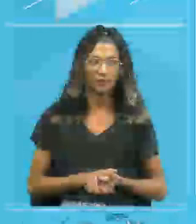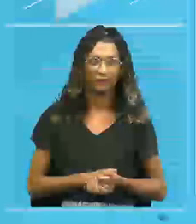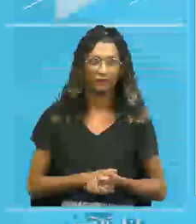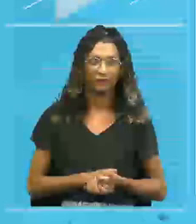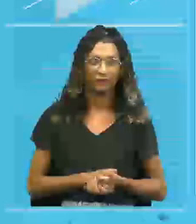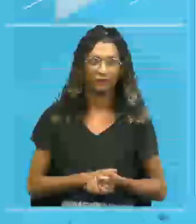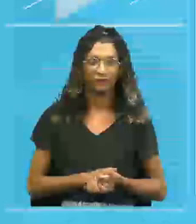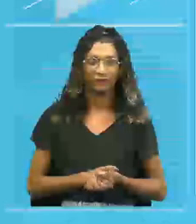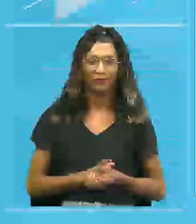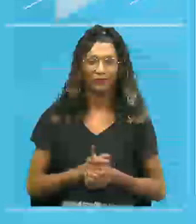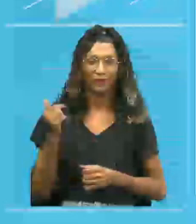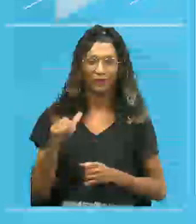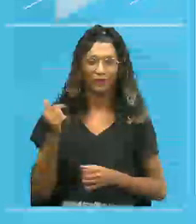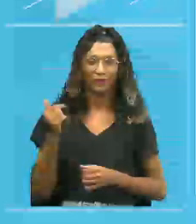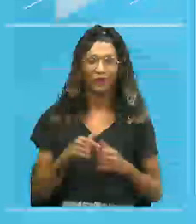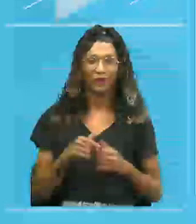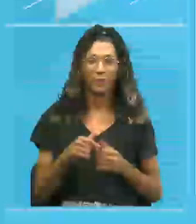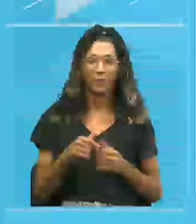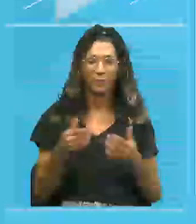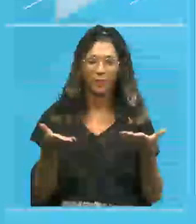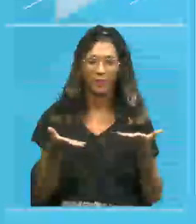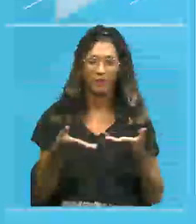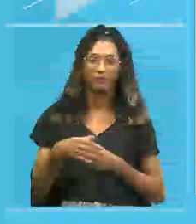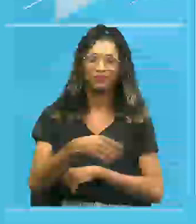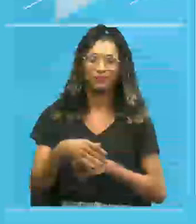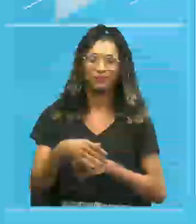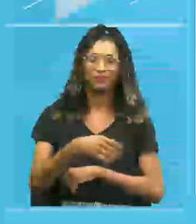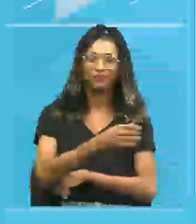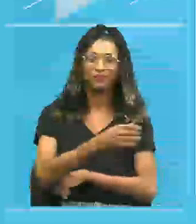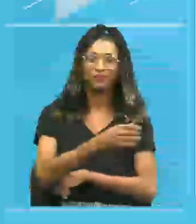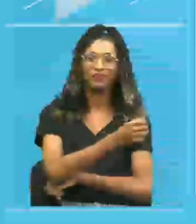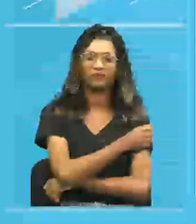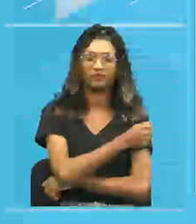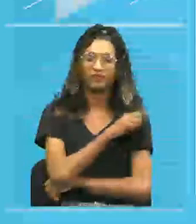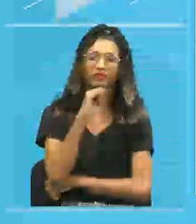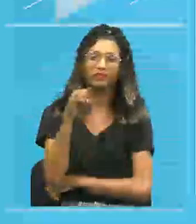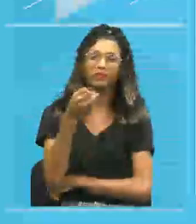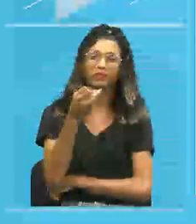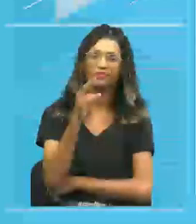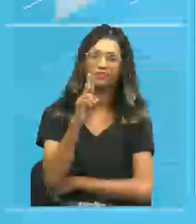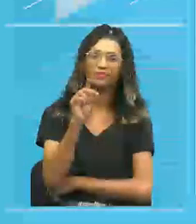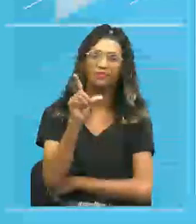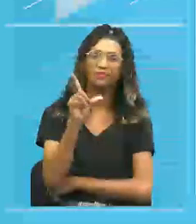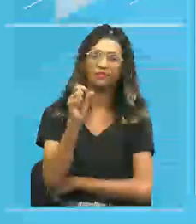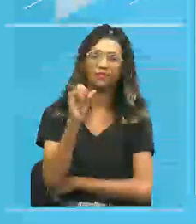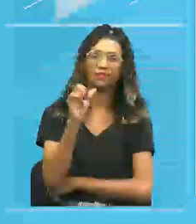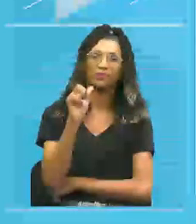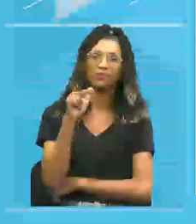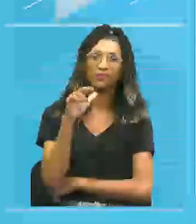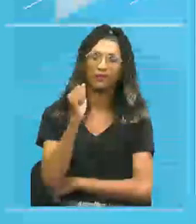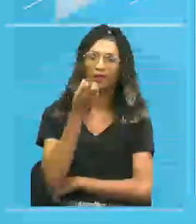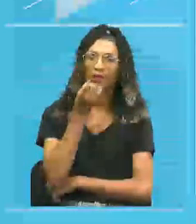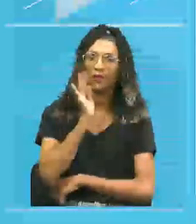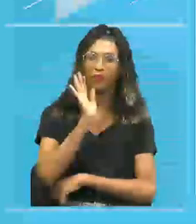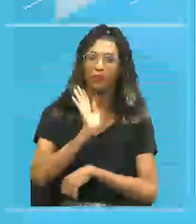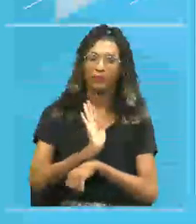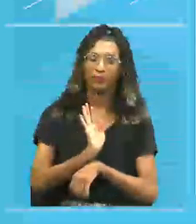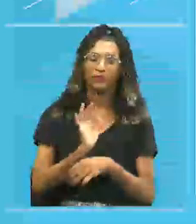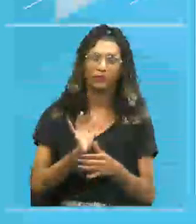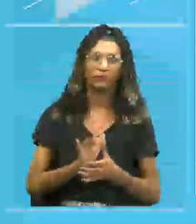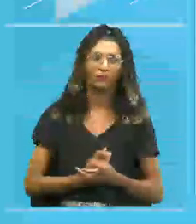vamos lá meu povo Juliana boa tarde para você olha aqui ó de forma